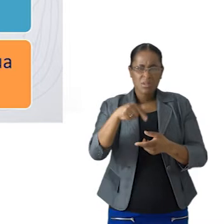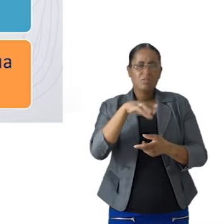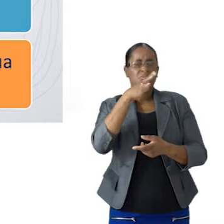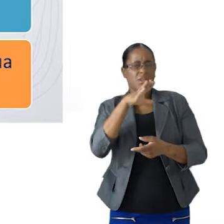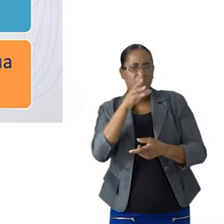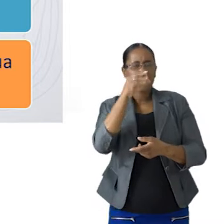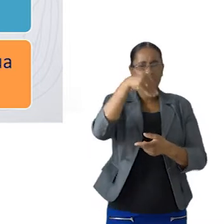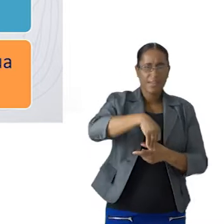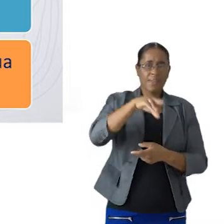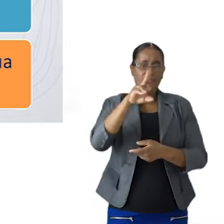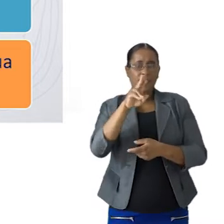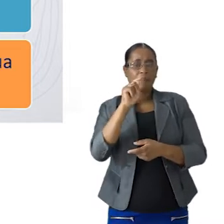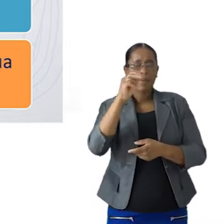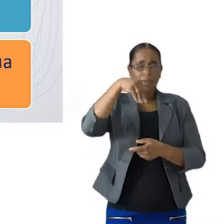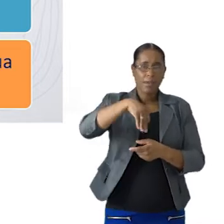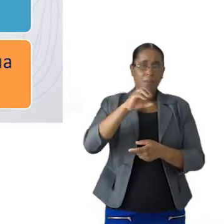preposições, certo?